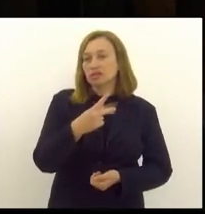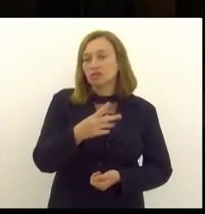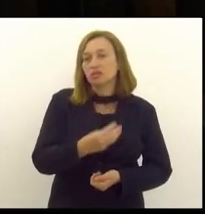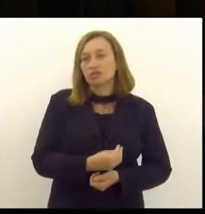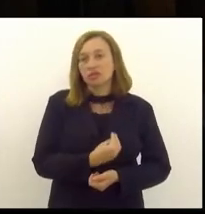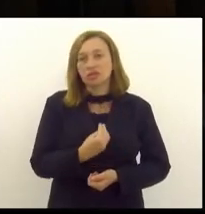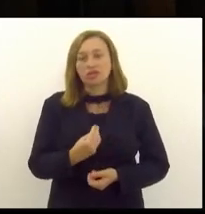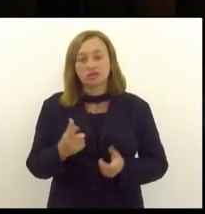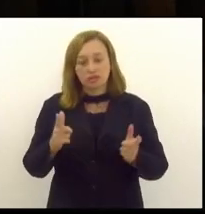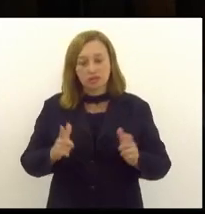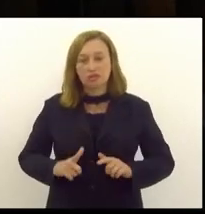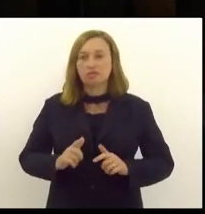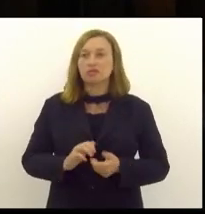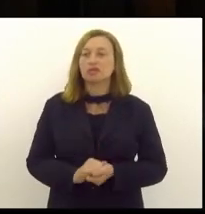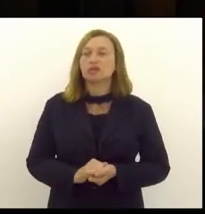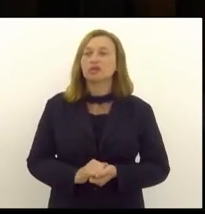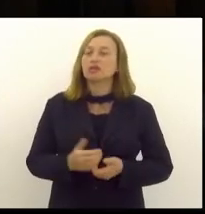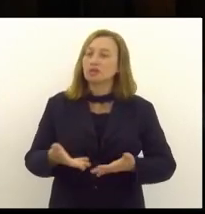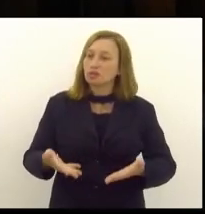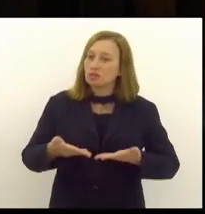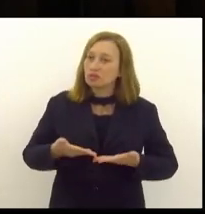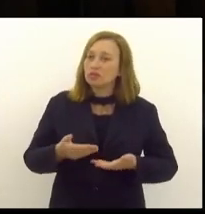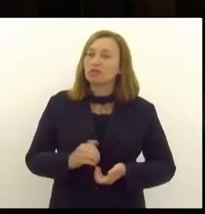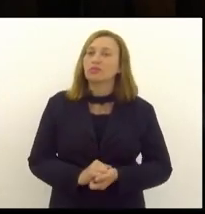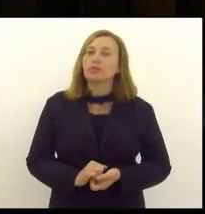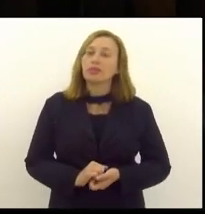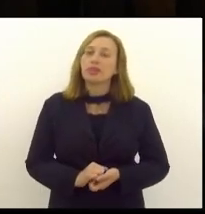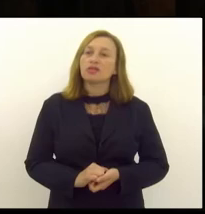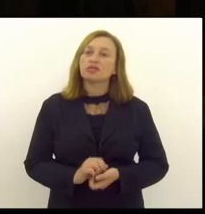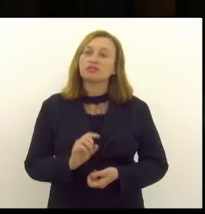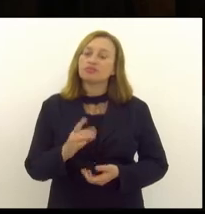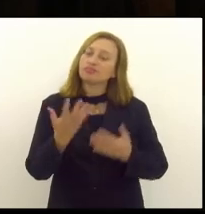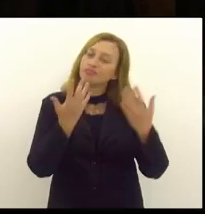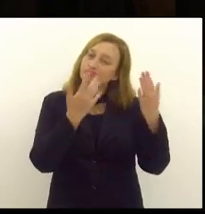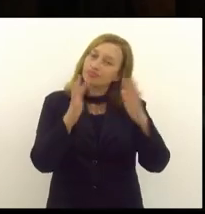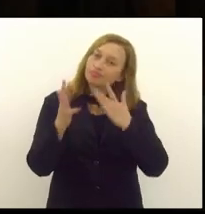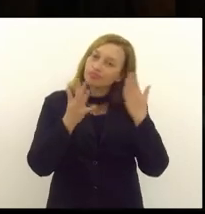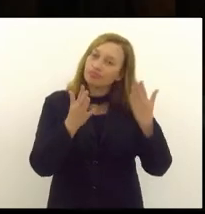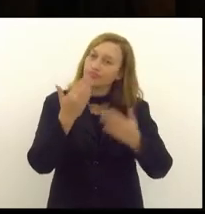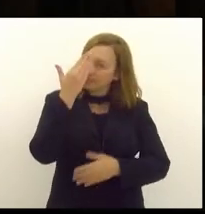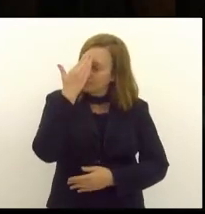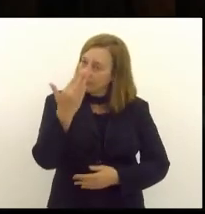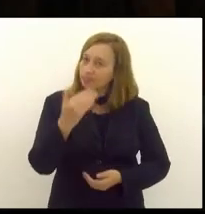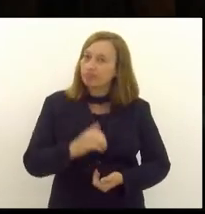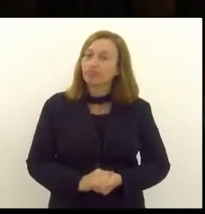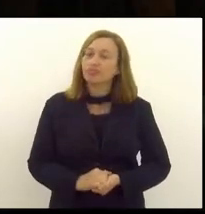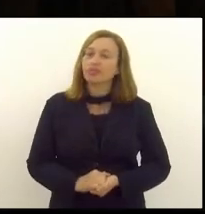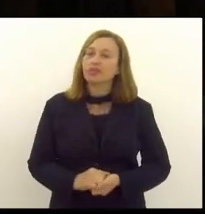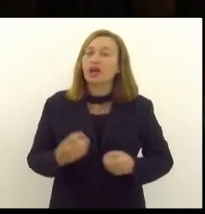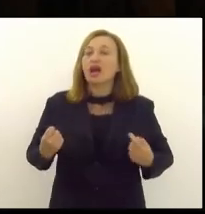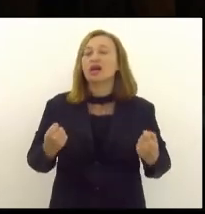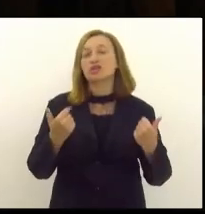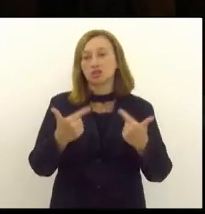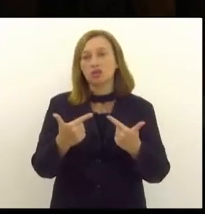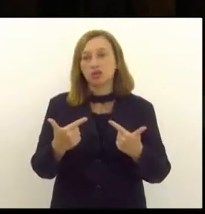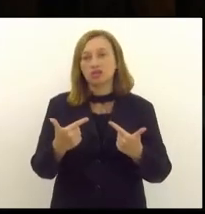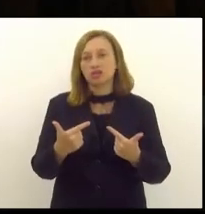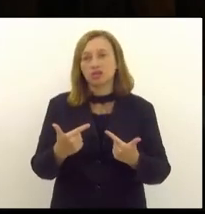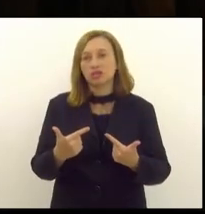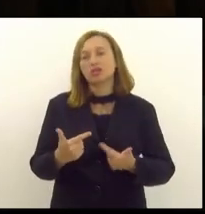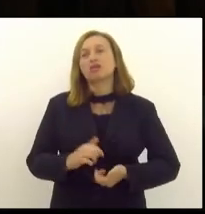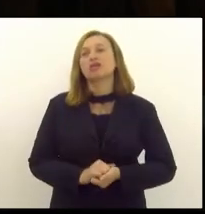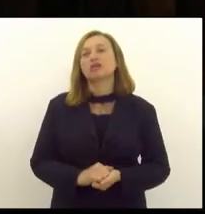estar aqui, o convite. Só tenho a parabenizá-la, agradeço a sorte de ter tido e